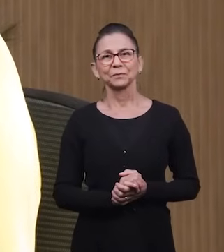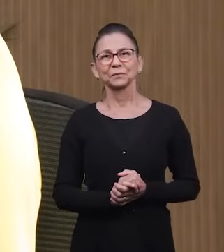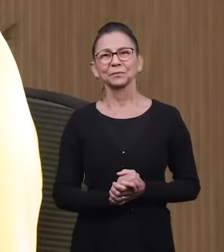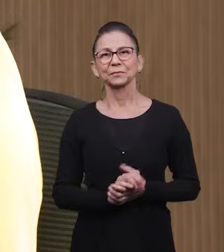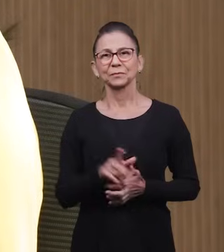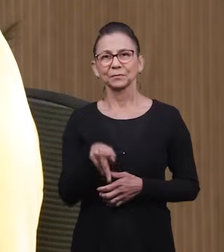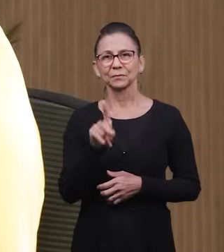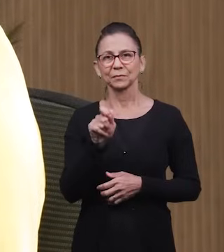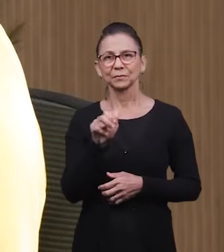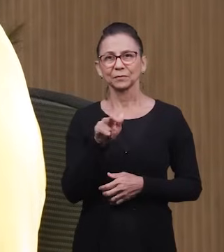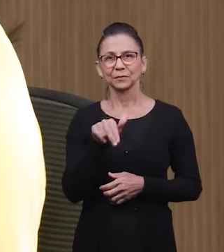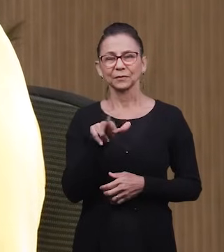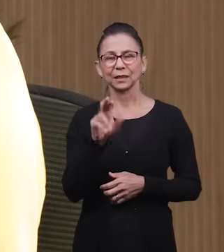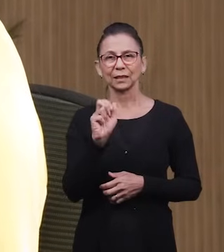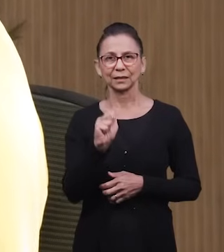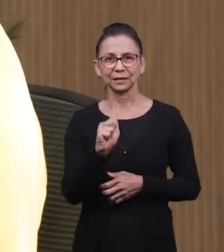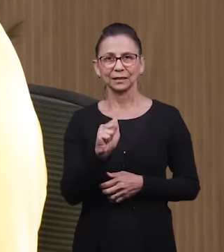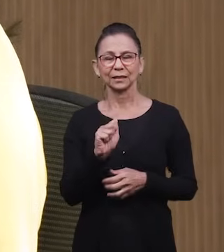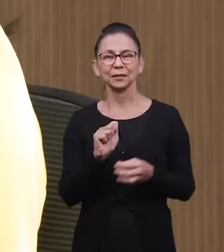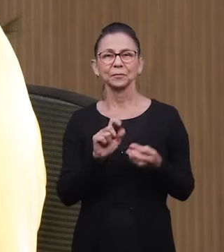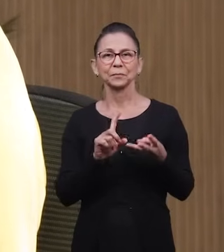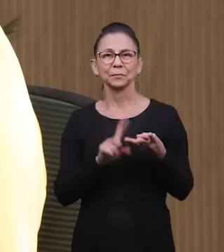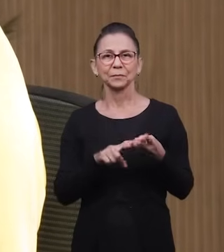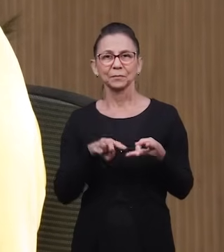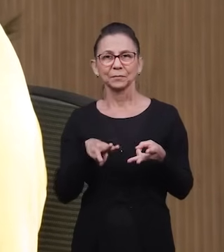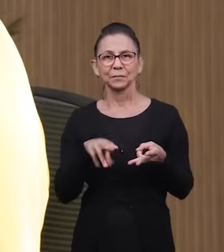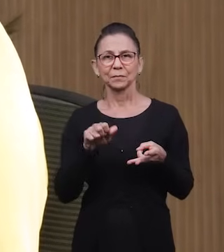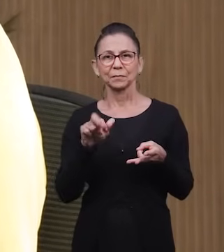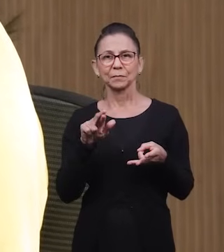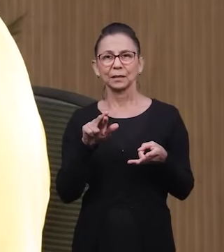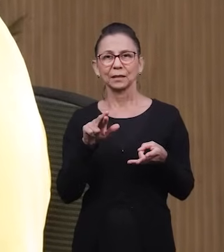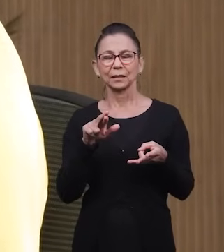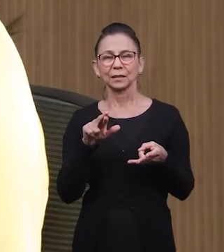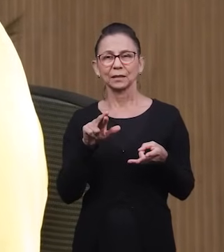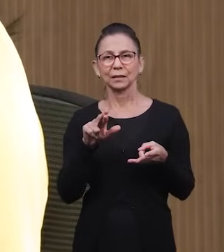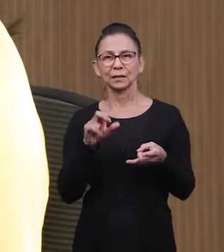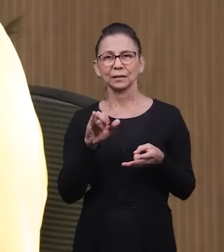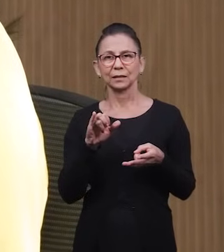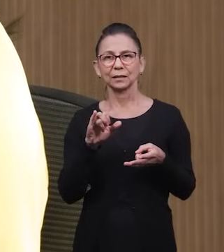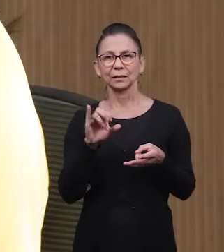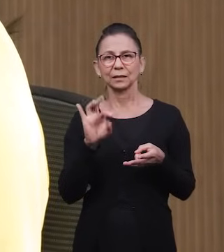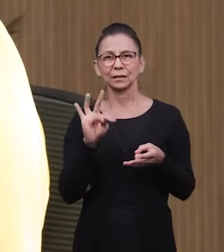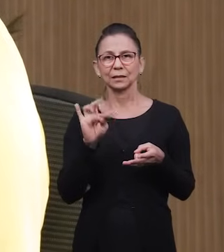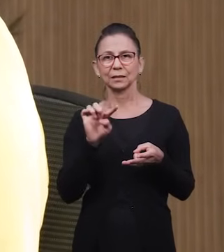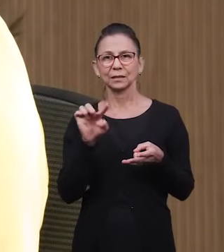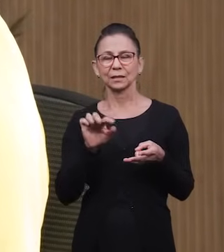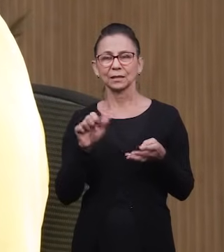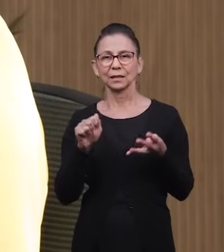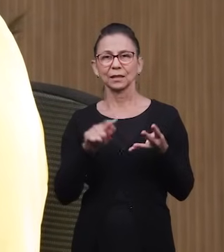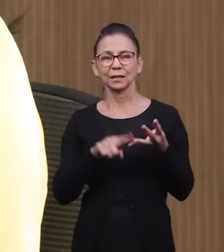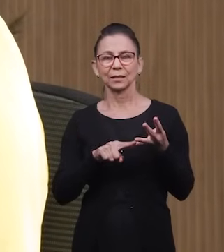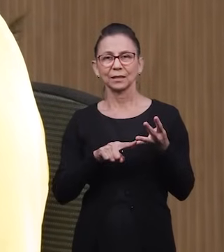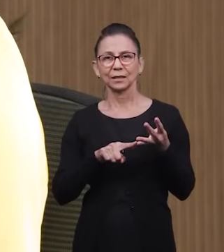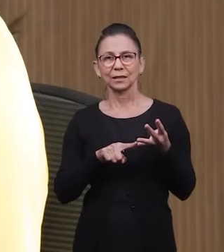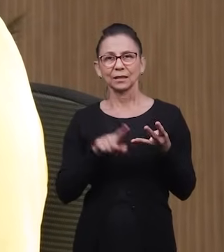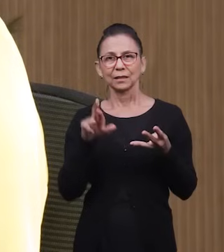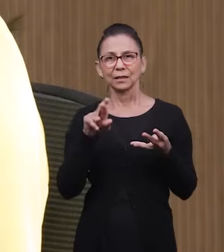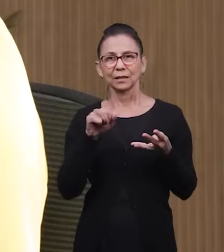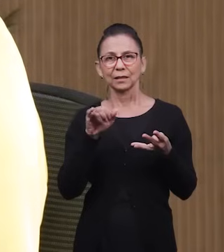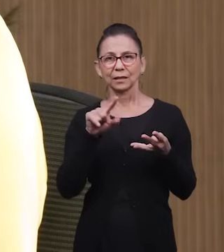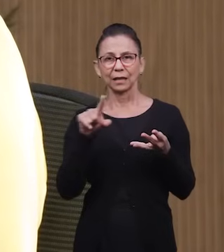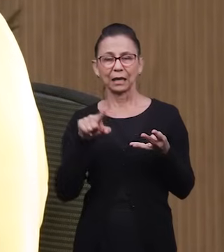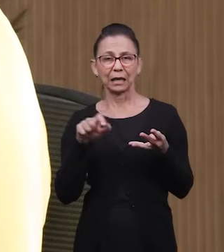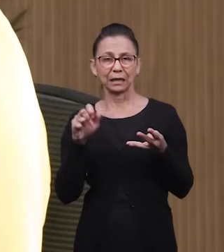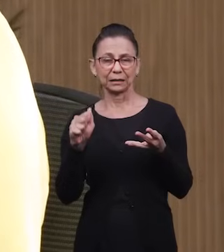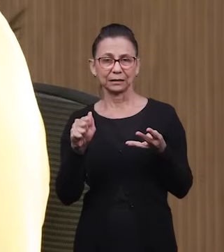Brasília 2, Karina, da Igreja Barro Vermelho, Maritza, também da Igreja Barro Vermelho, a Raíssa, da Praia do